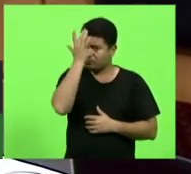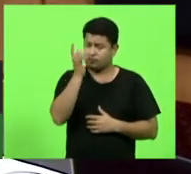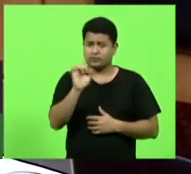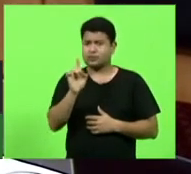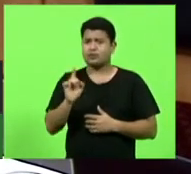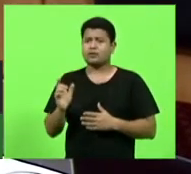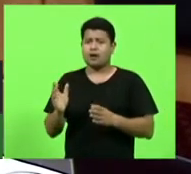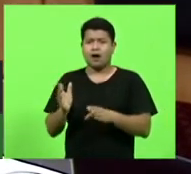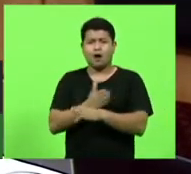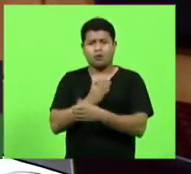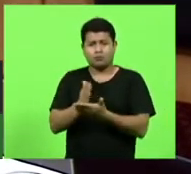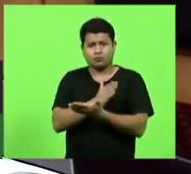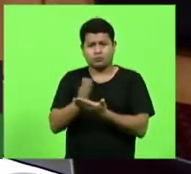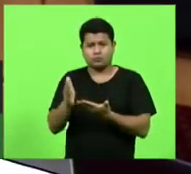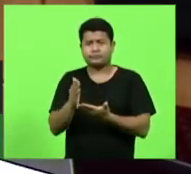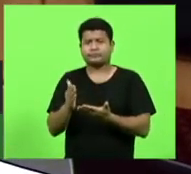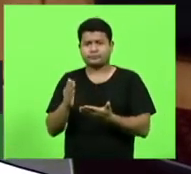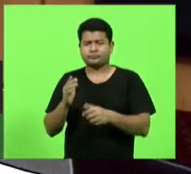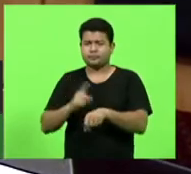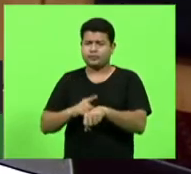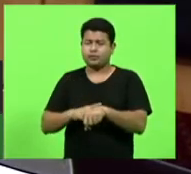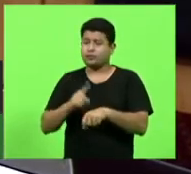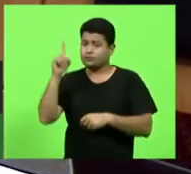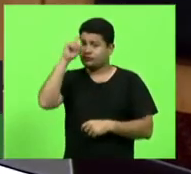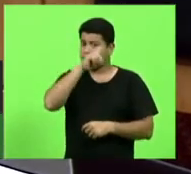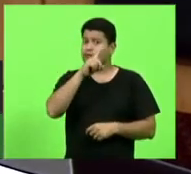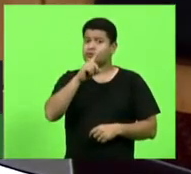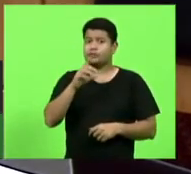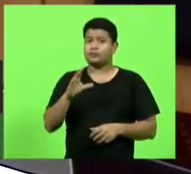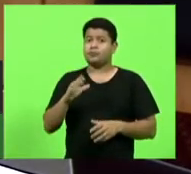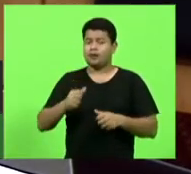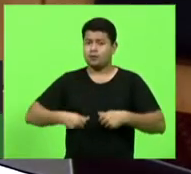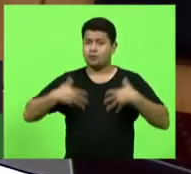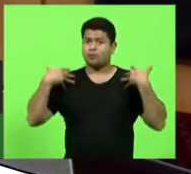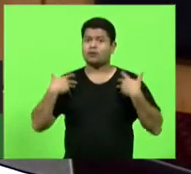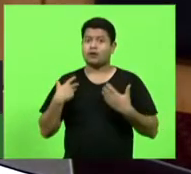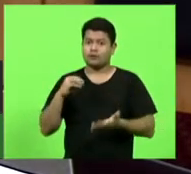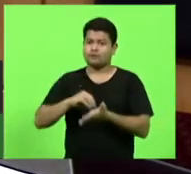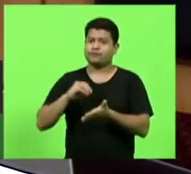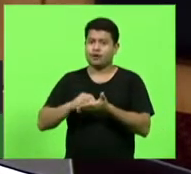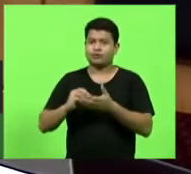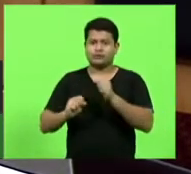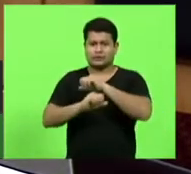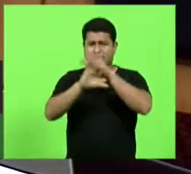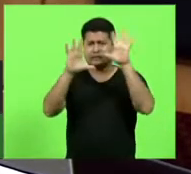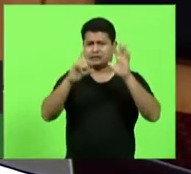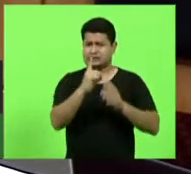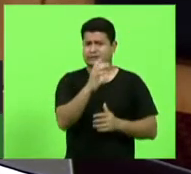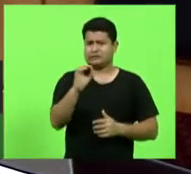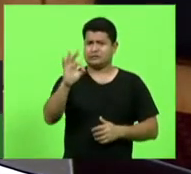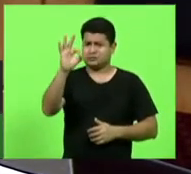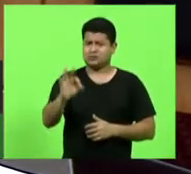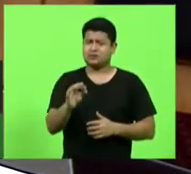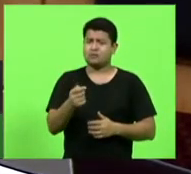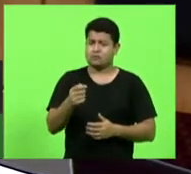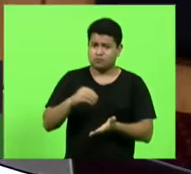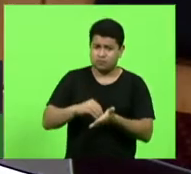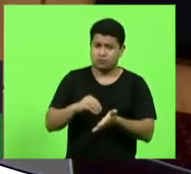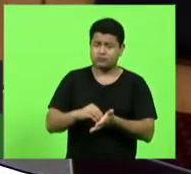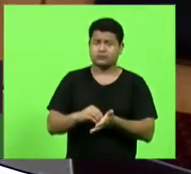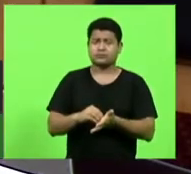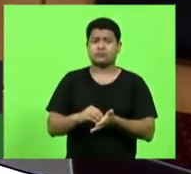momentos, mas me deu orgulho de participar, um caso que ainda não está esclarecido 100% para Santa